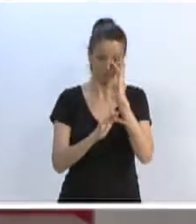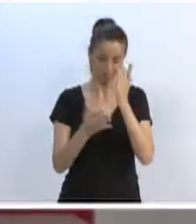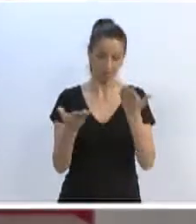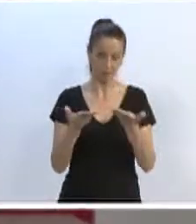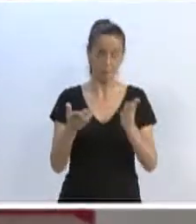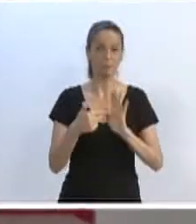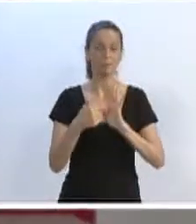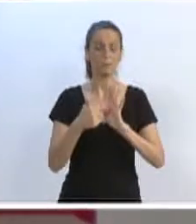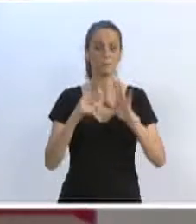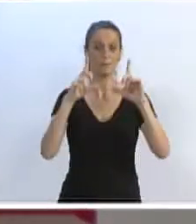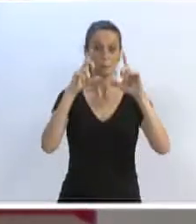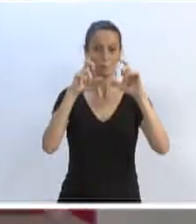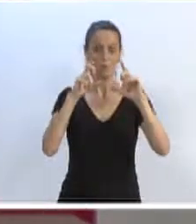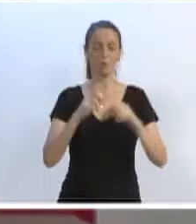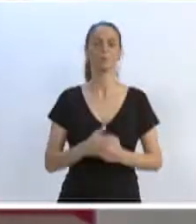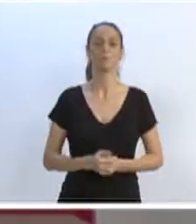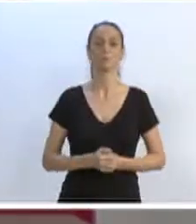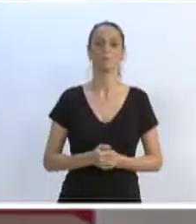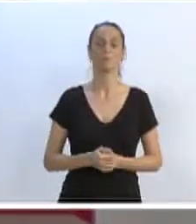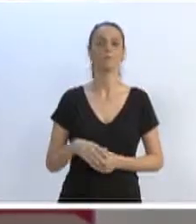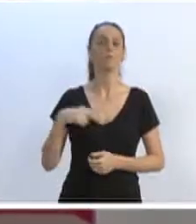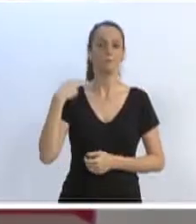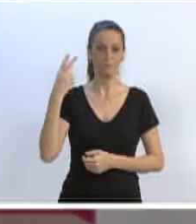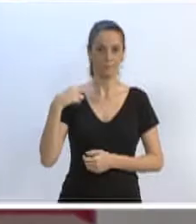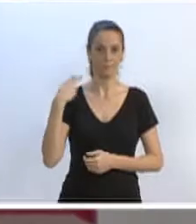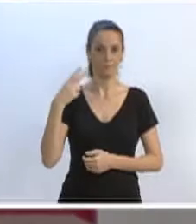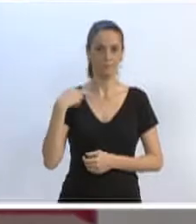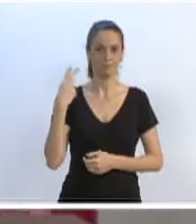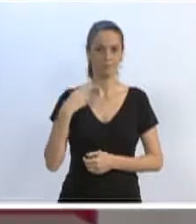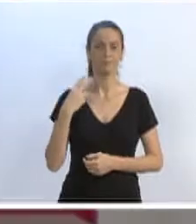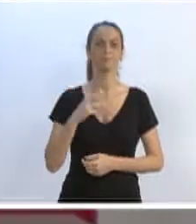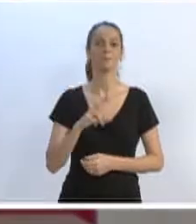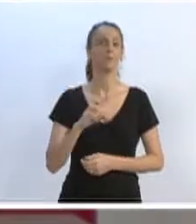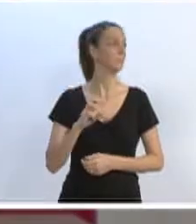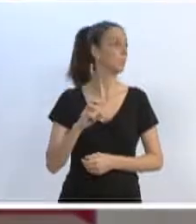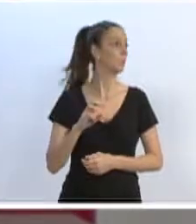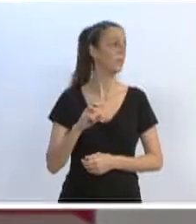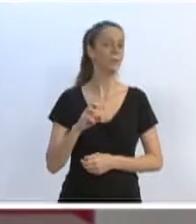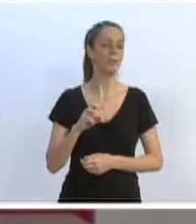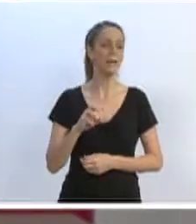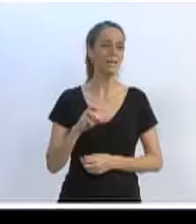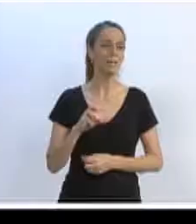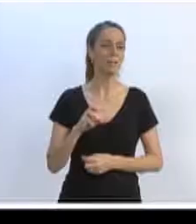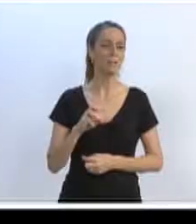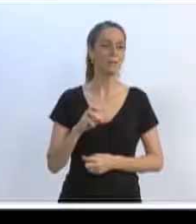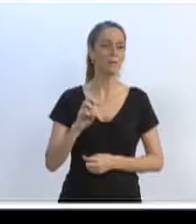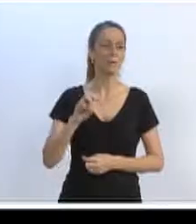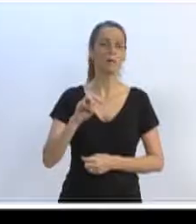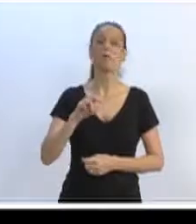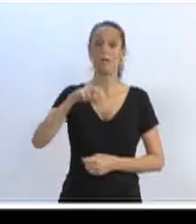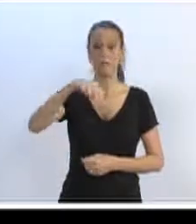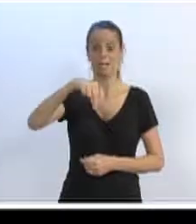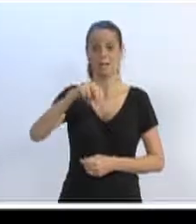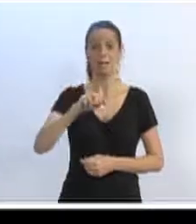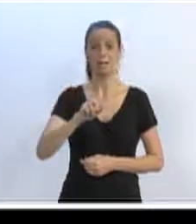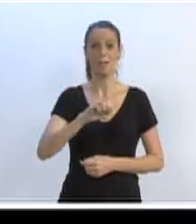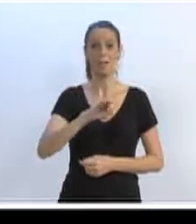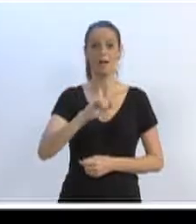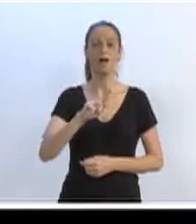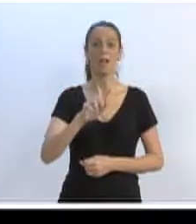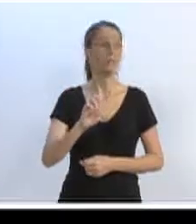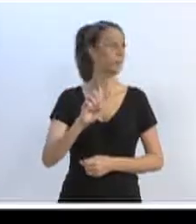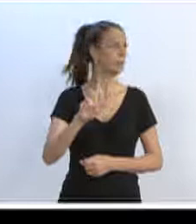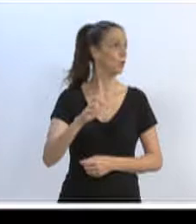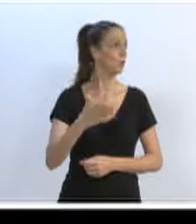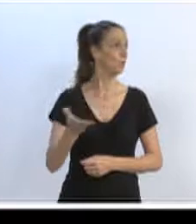do sempre vereador e respeitado vereador Nagel Marinho, que perdemos, que faleceu. Queria que soltasse a foto ali do nosso amigo